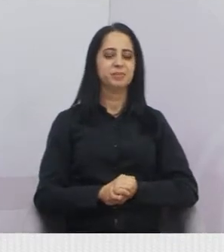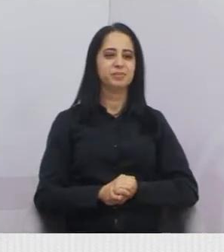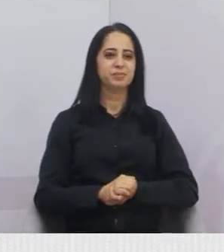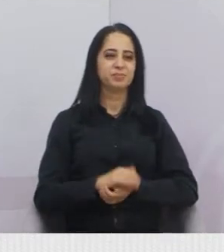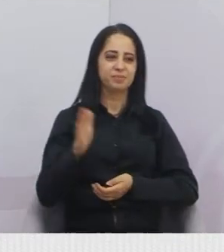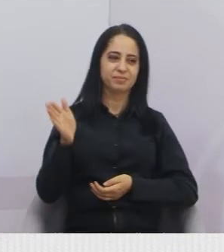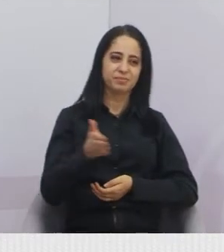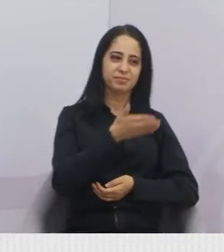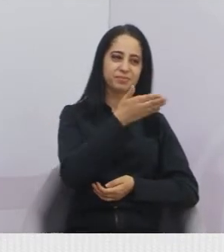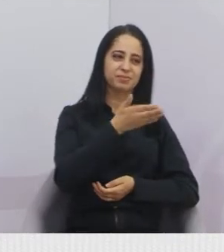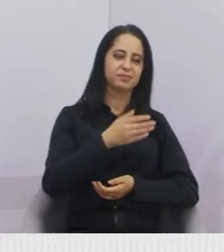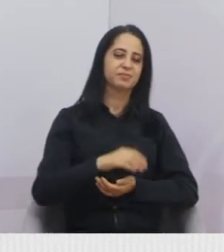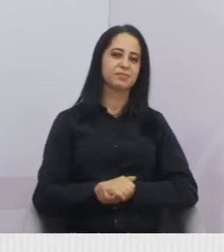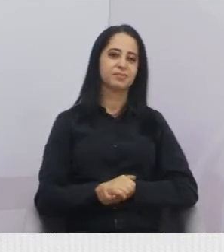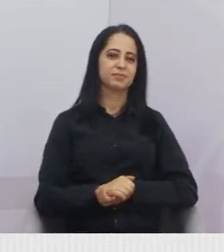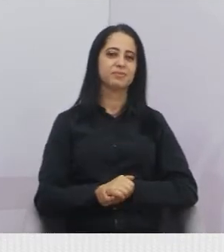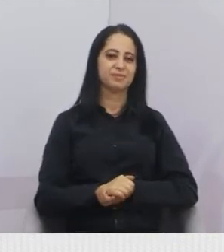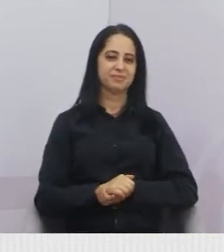Próximo.